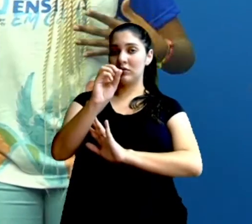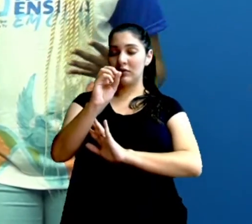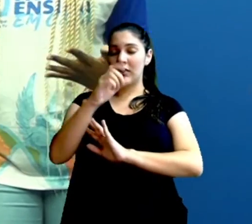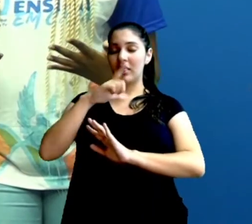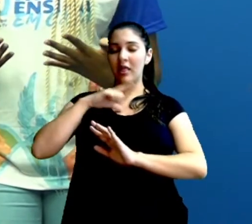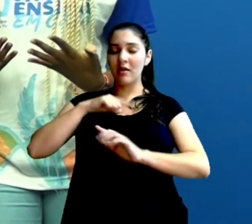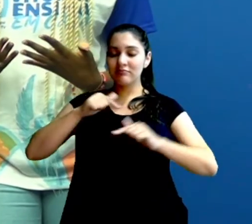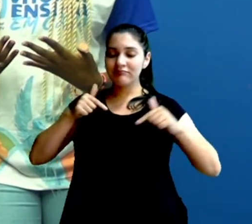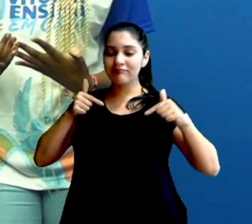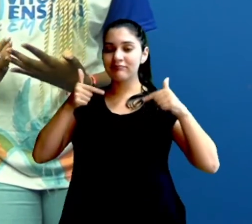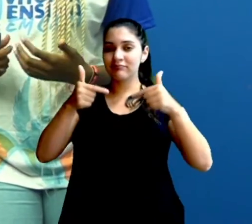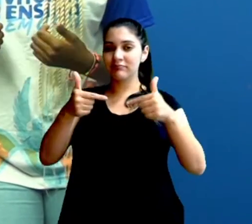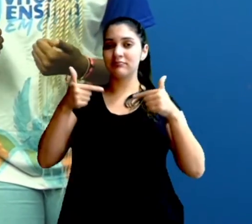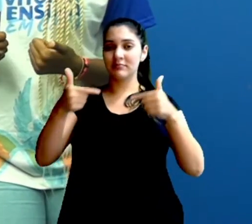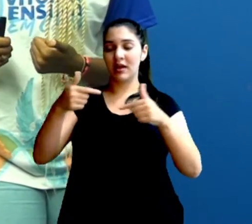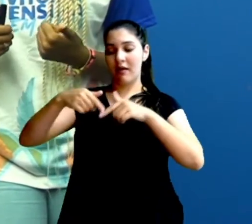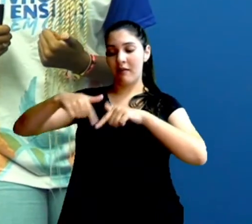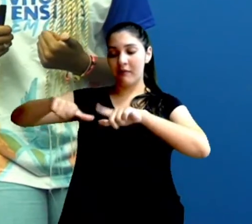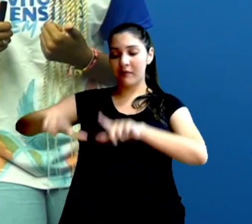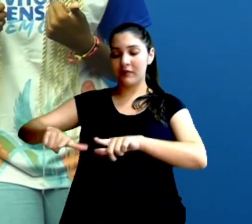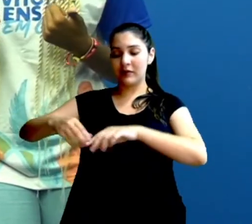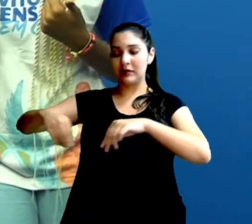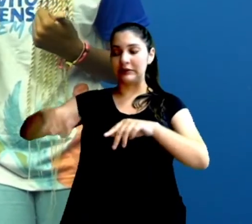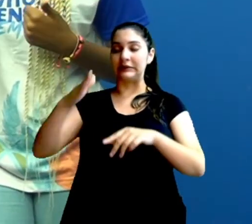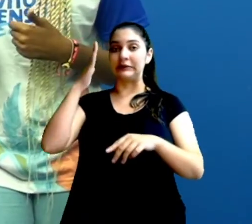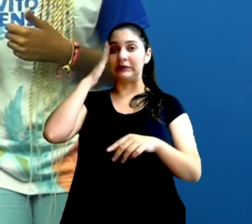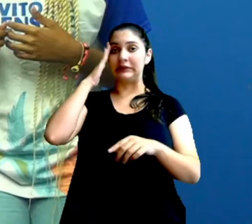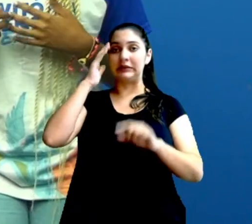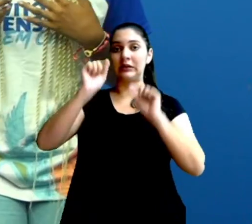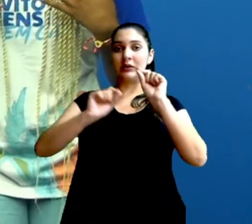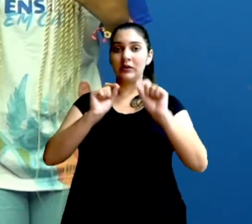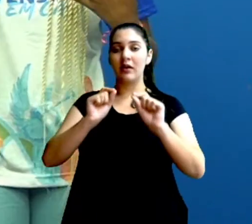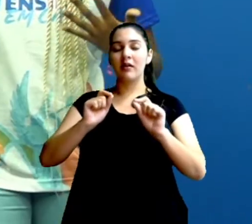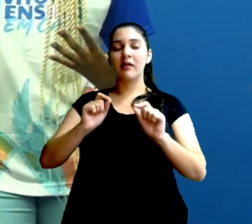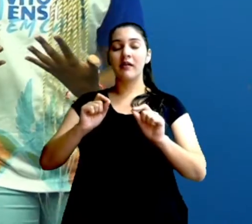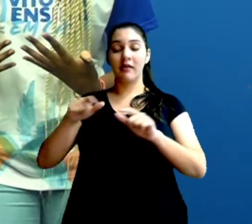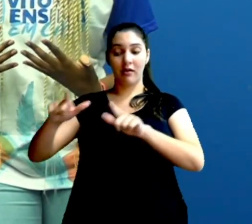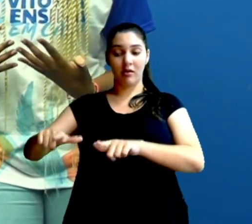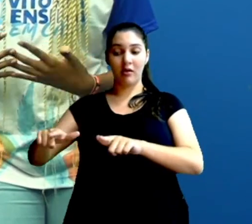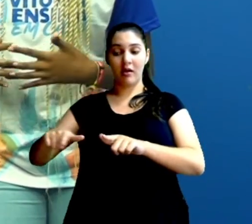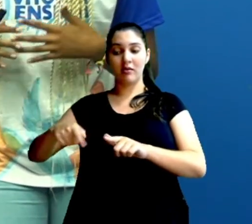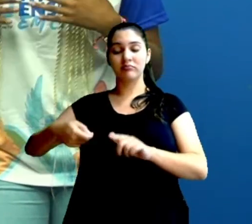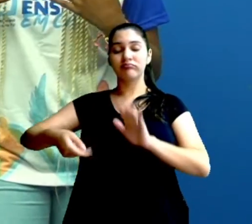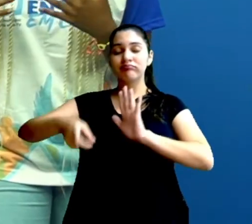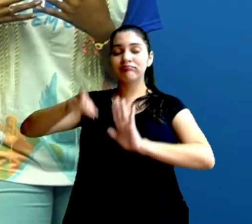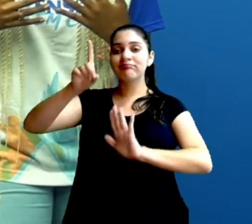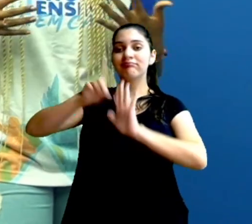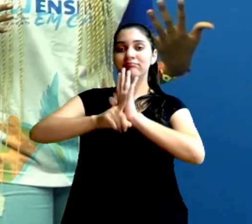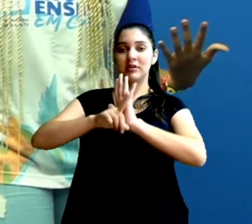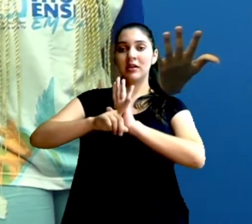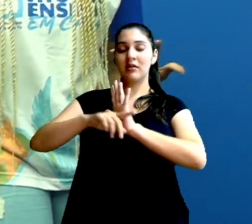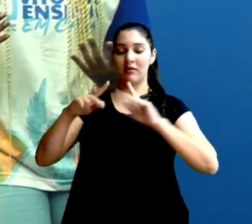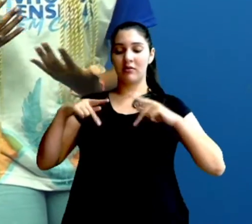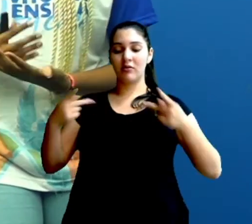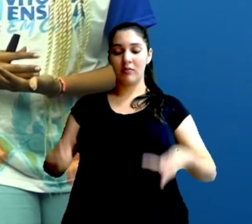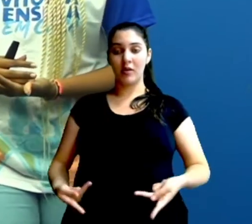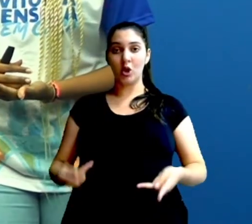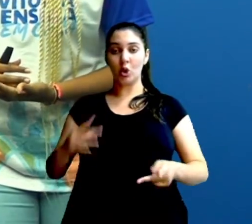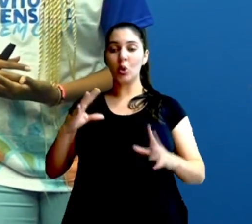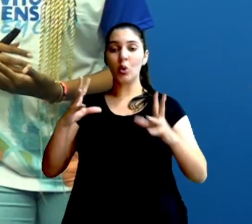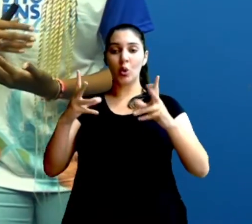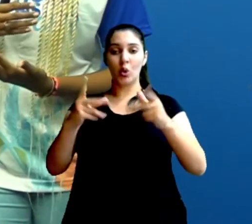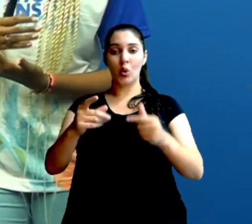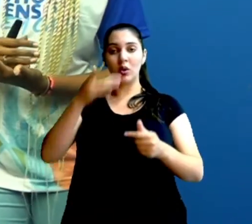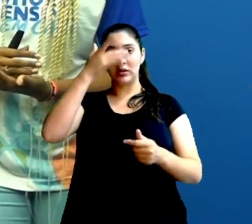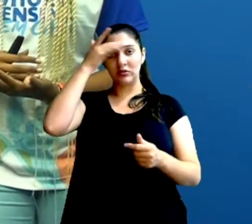reivindicar a terra, de entender que a terra deveria sim ser um direito humano e que todo mundo deveria ter